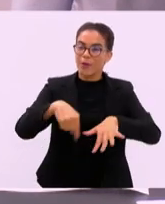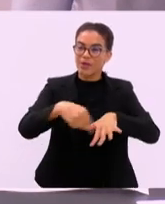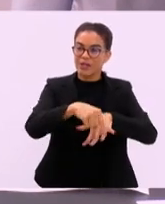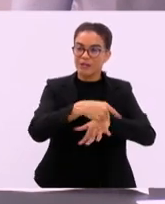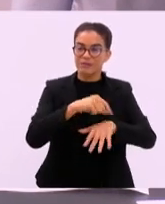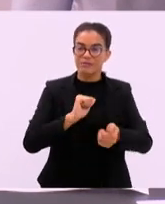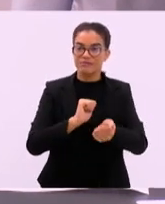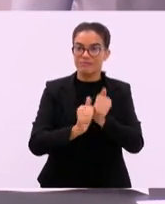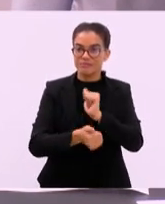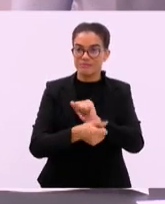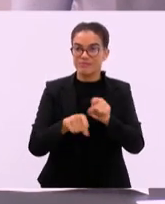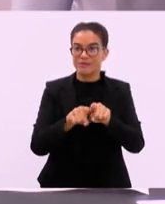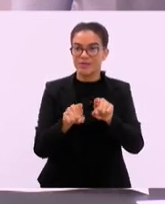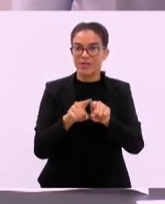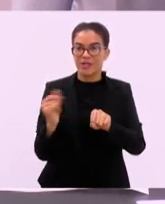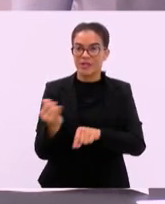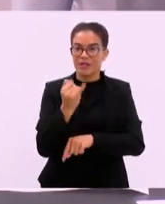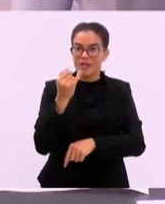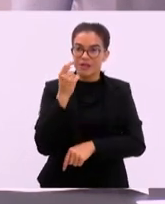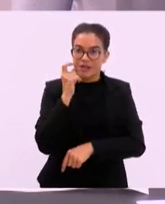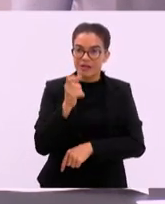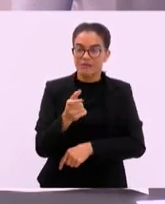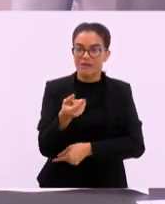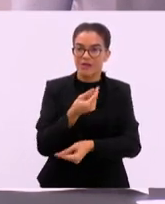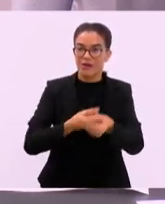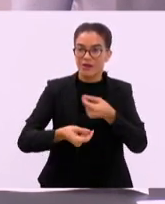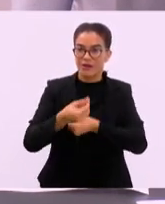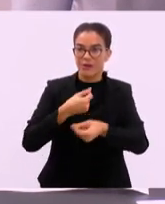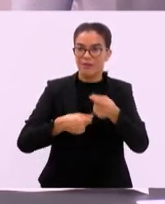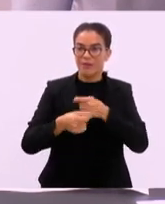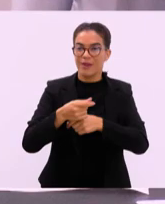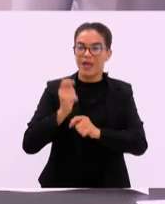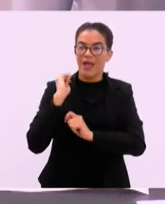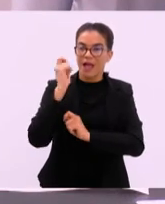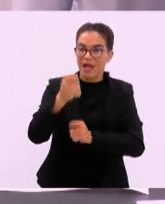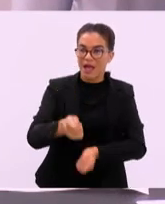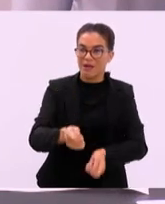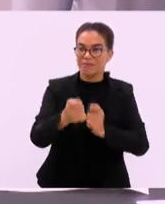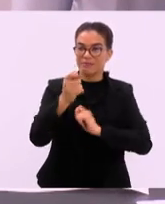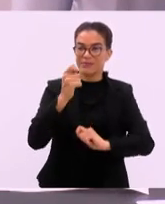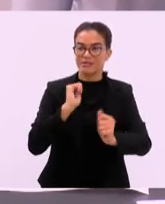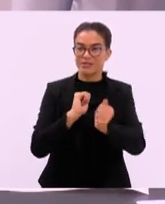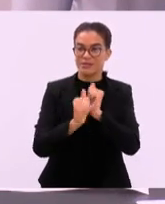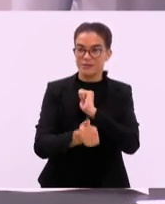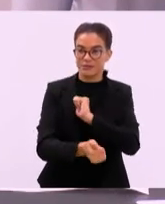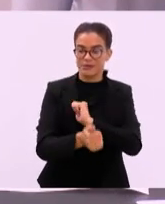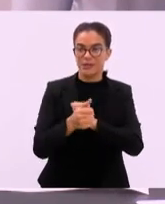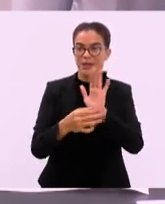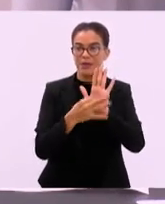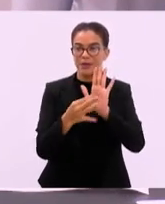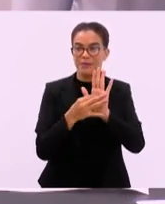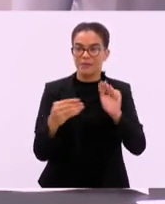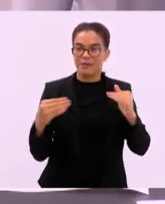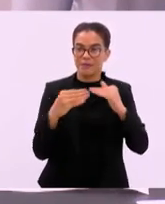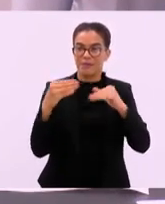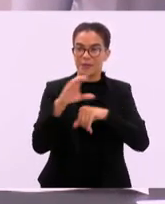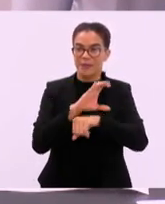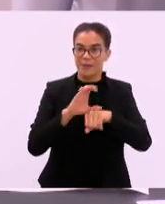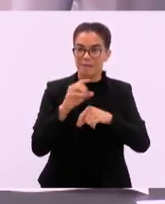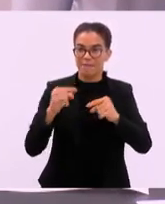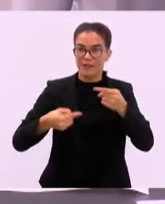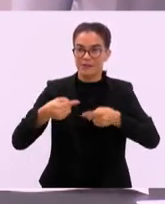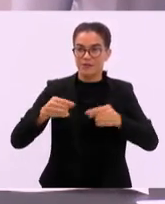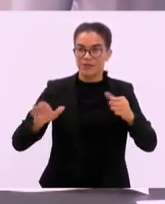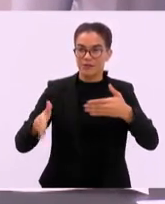esportiva e de relevante interesse econômico e cultural do Estado do Rio de Janeiro a pesca esportiva. O parecer é pela constitucionalidade, em